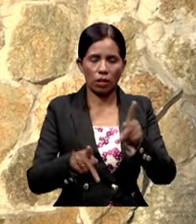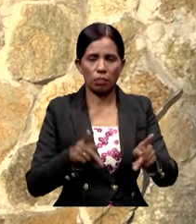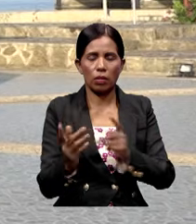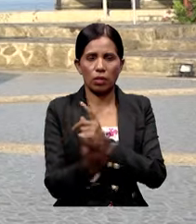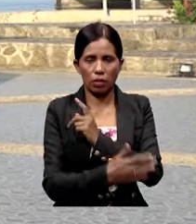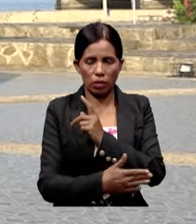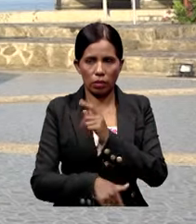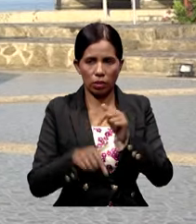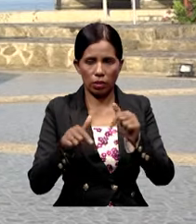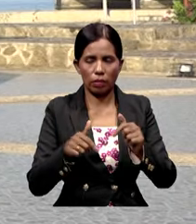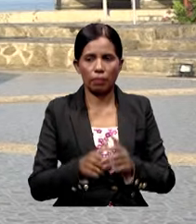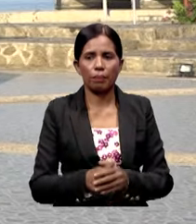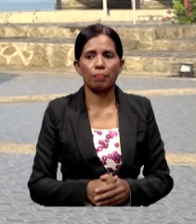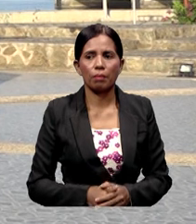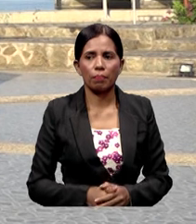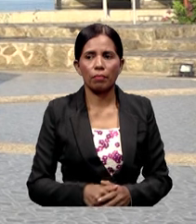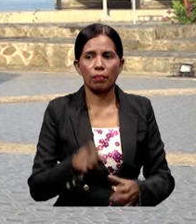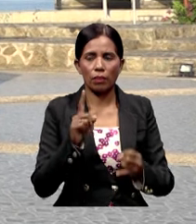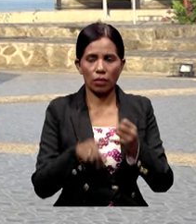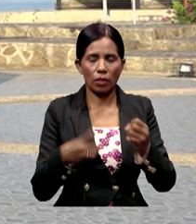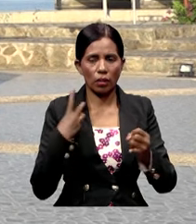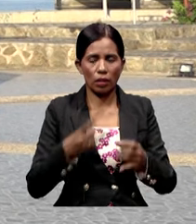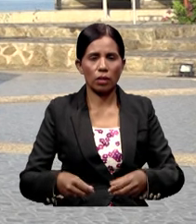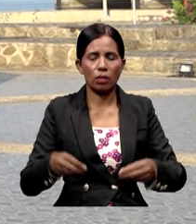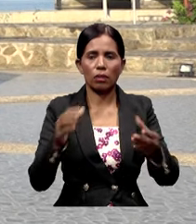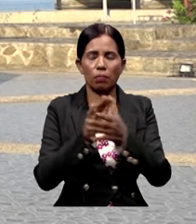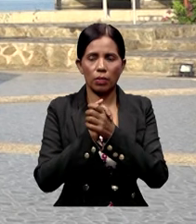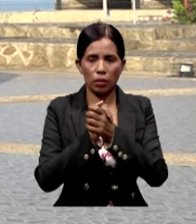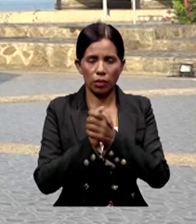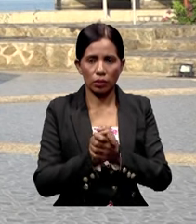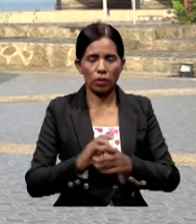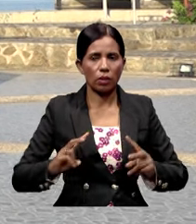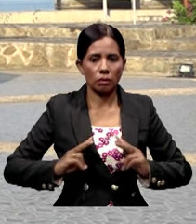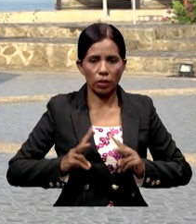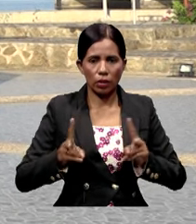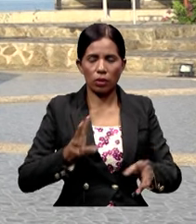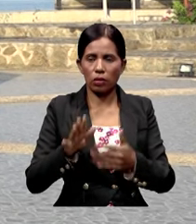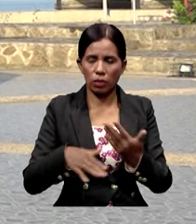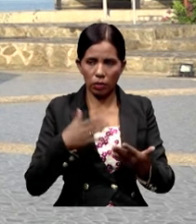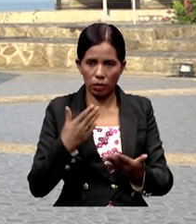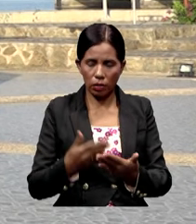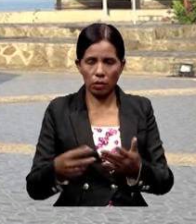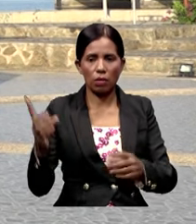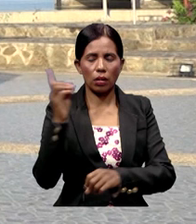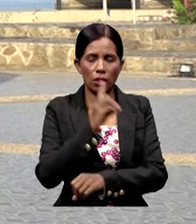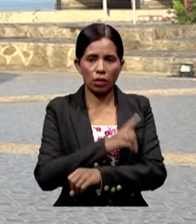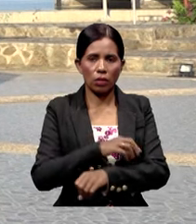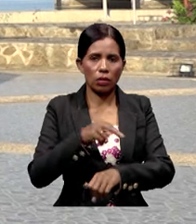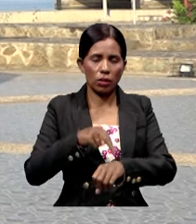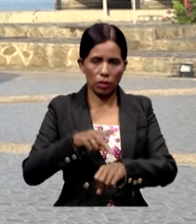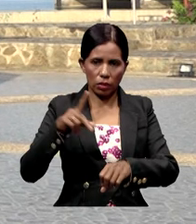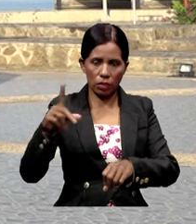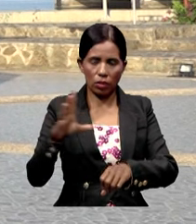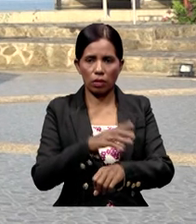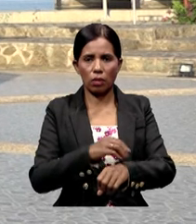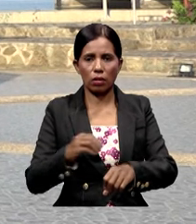irane. Ikus liu, ita congratula ba heroi no heroi na sirotu. Ba loron nasional heroi.